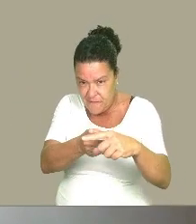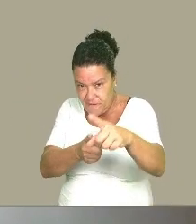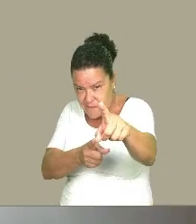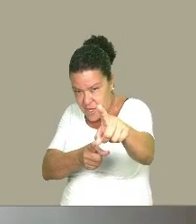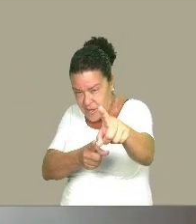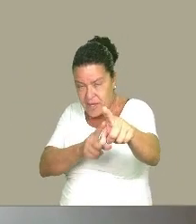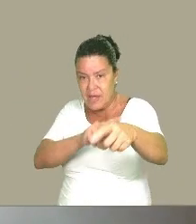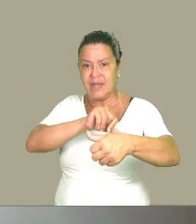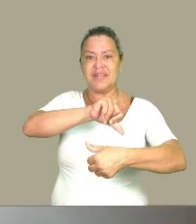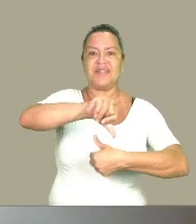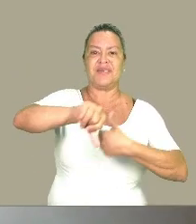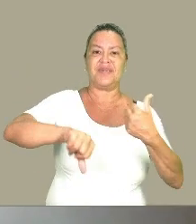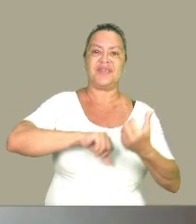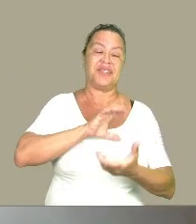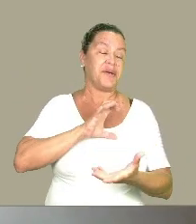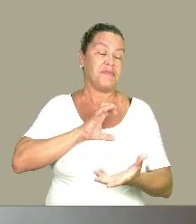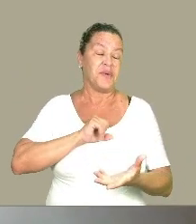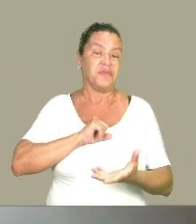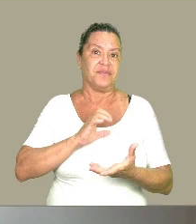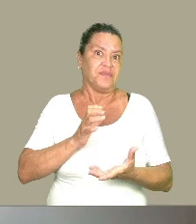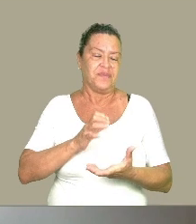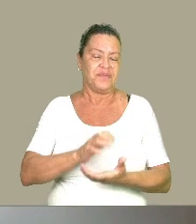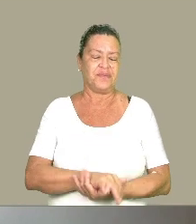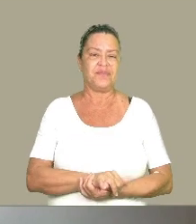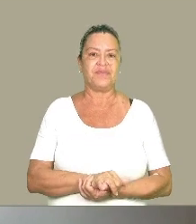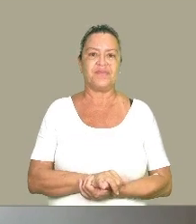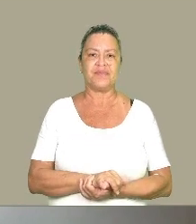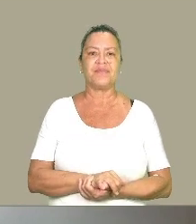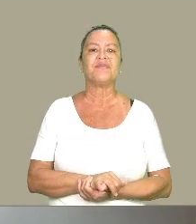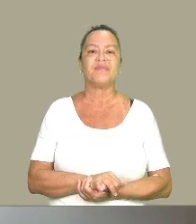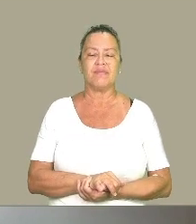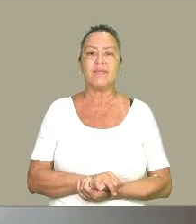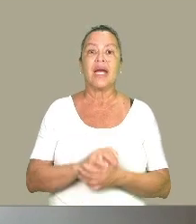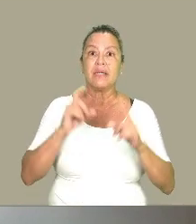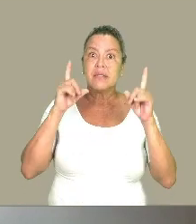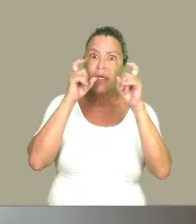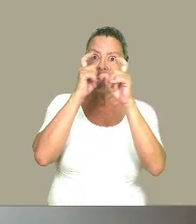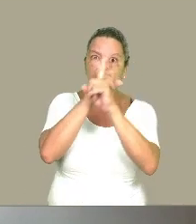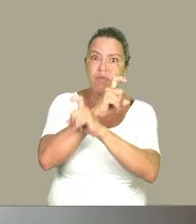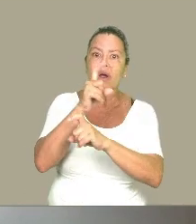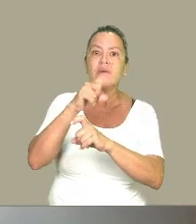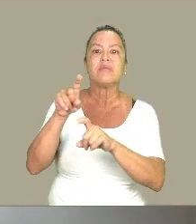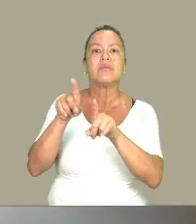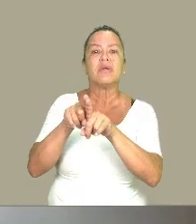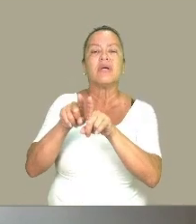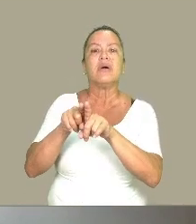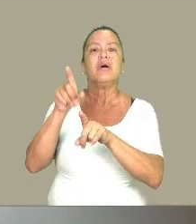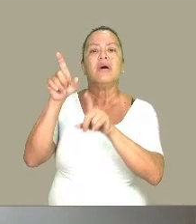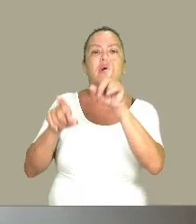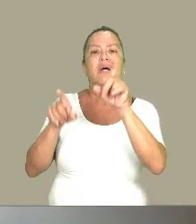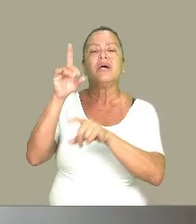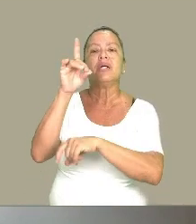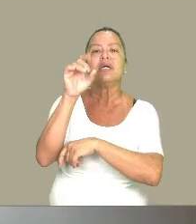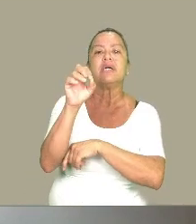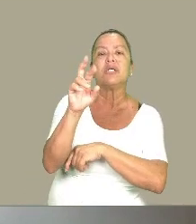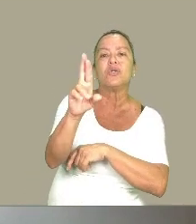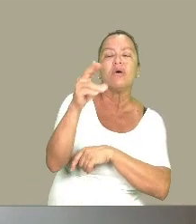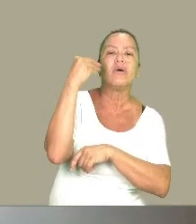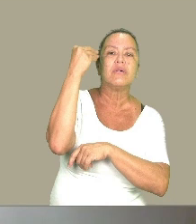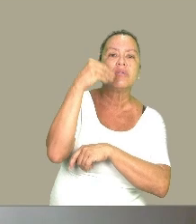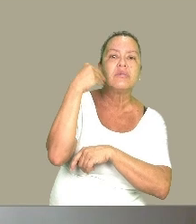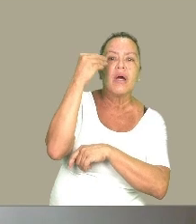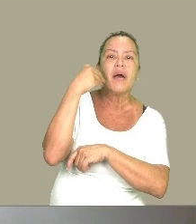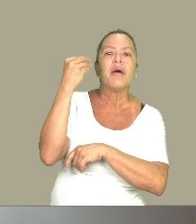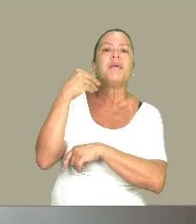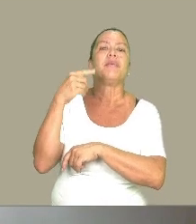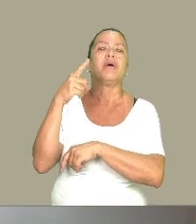sentimentos mais nobres. É nas dificuldades provadas em comum, nas dores e nas experiências